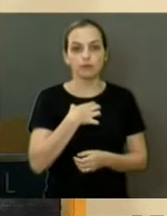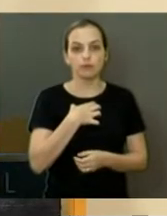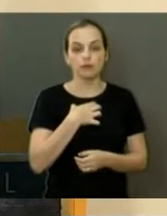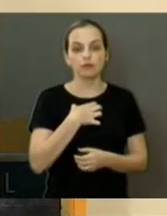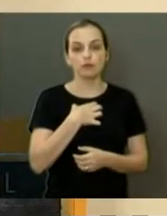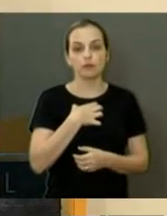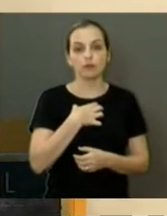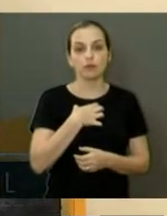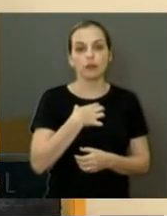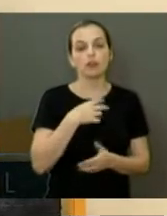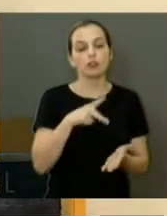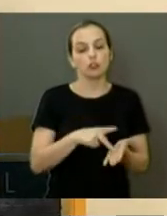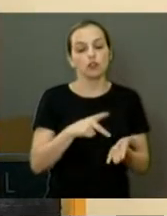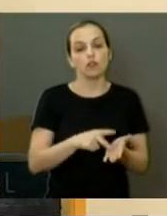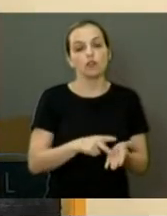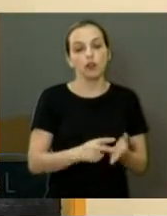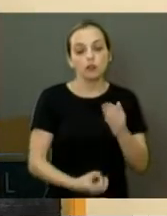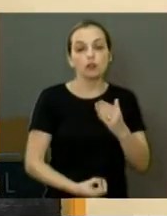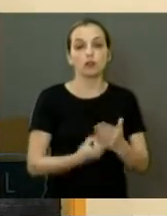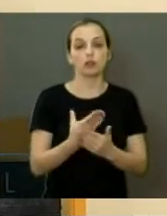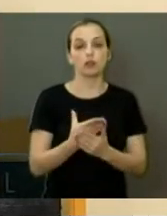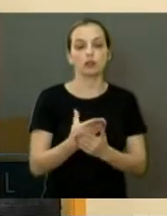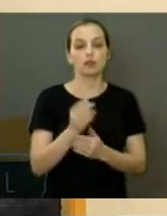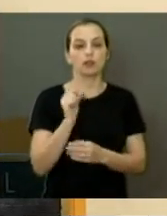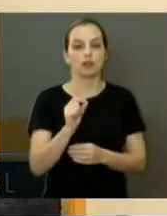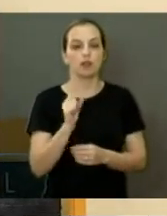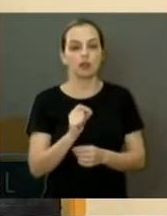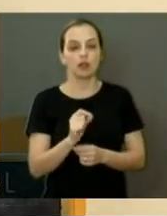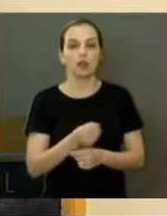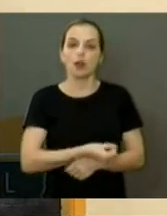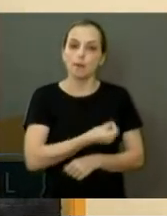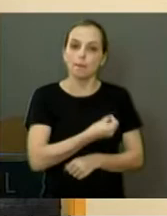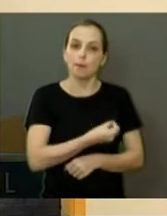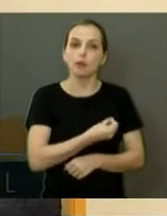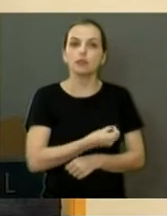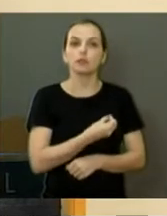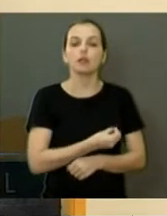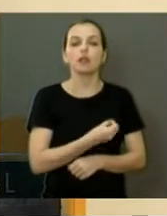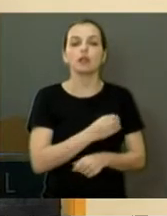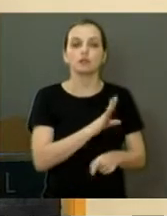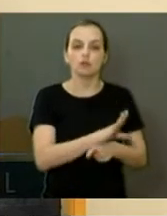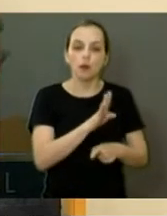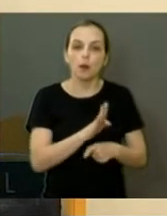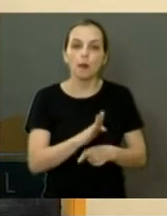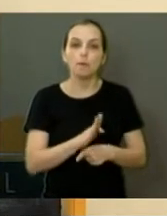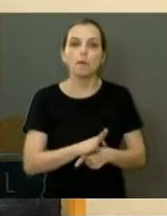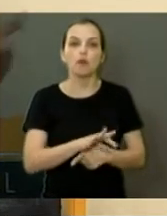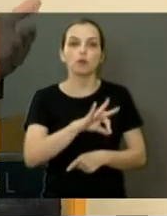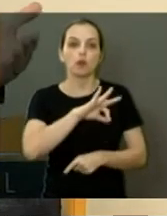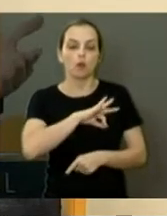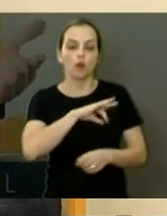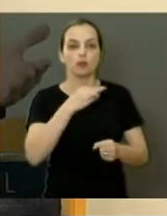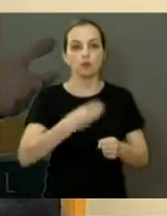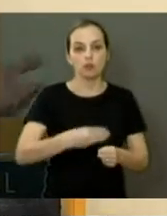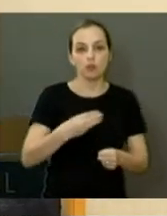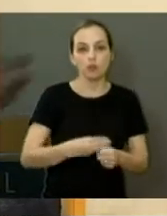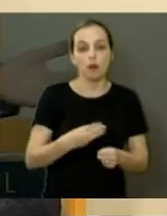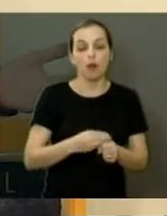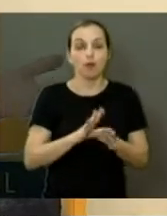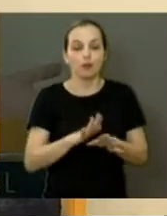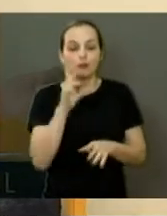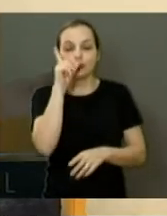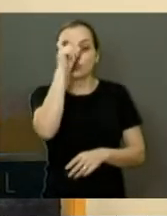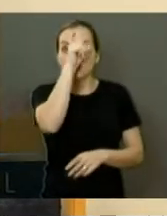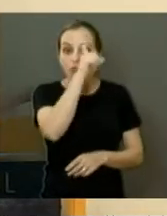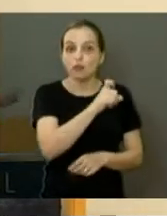querendo que isso realmente aconteça. Ele falou assim, eu quero a presença da Guarda Municipal, enfim, mas é difícil ter uma permanência da Guarda Municipal ali